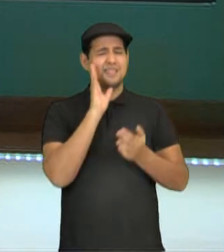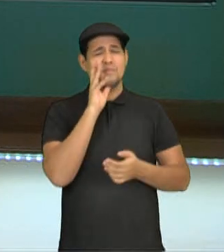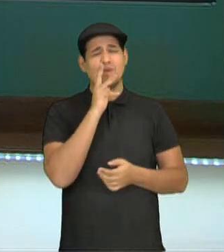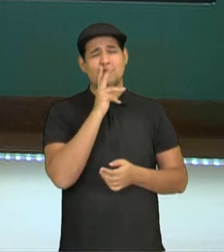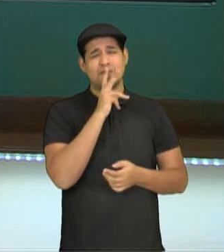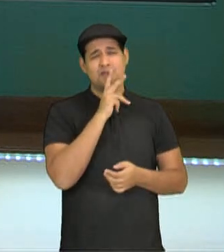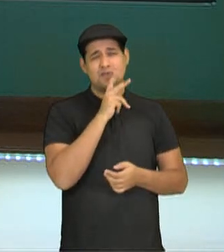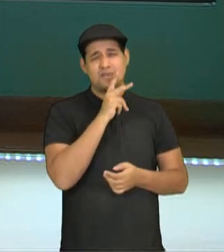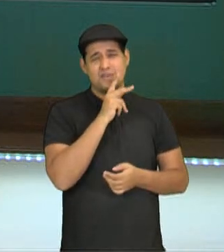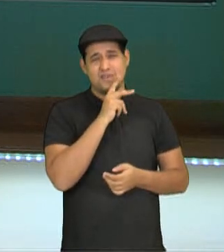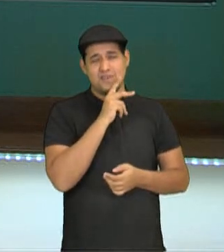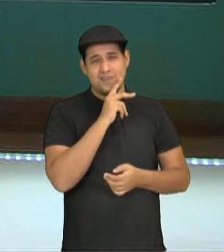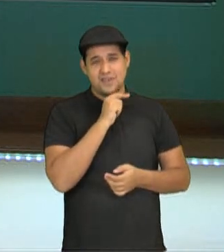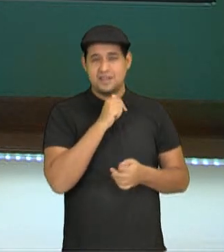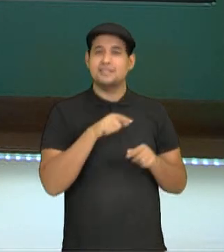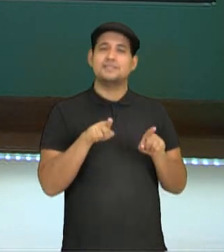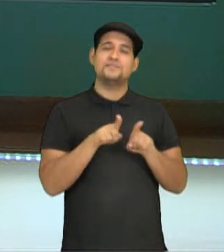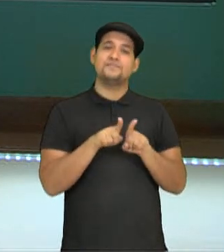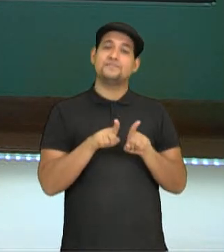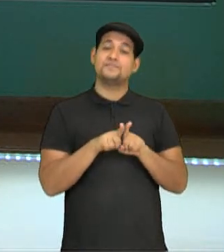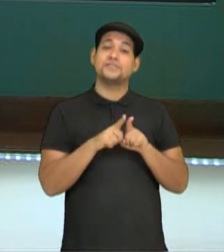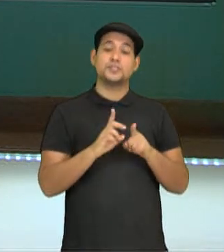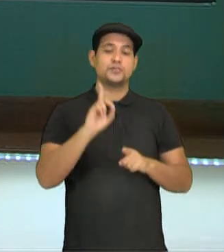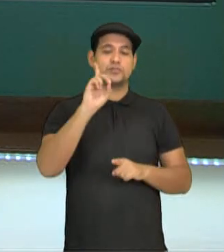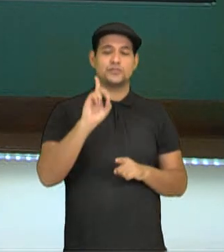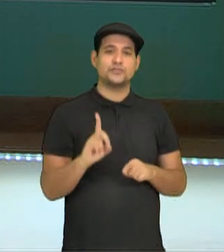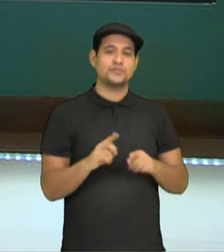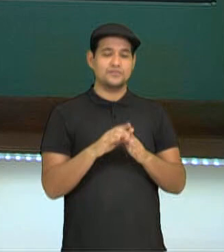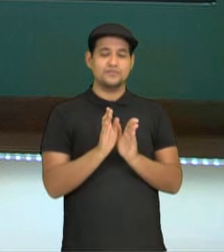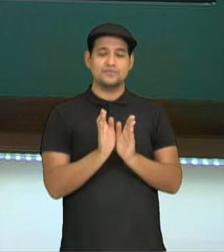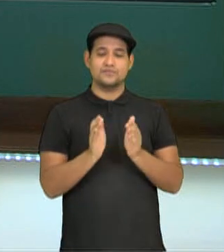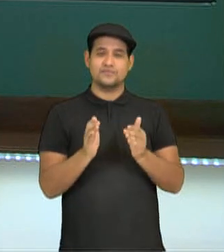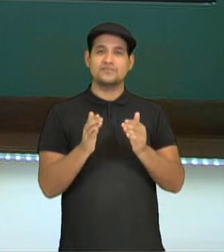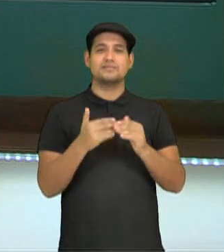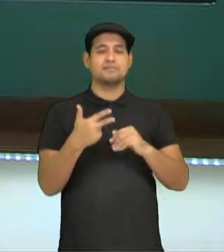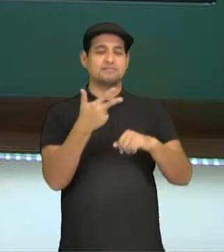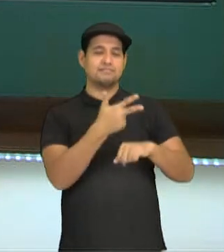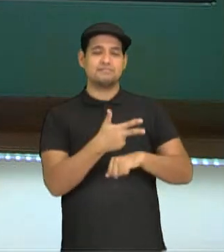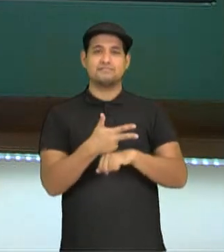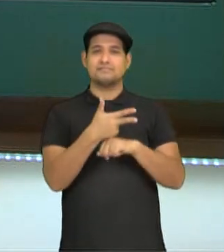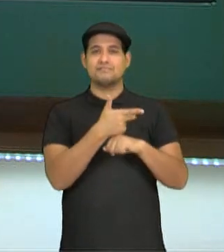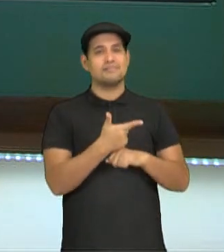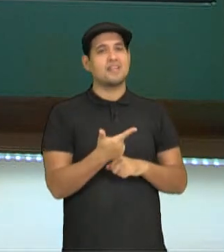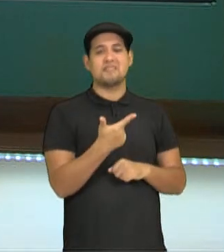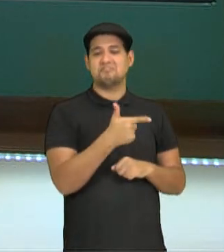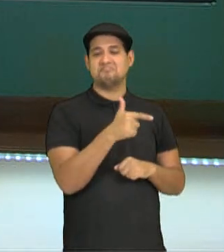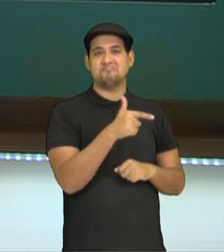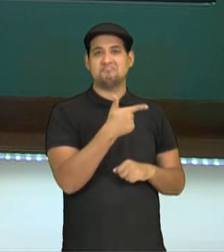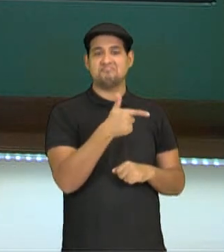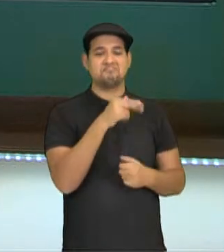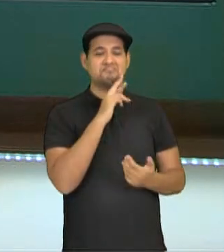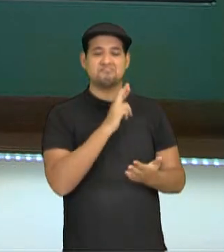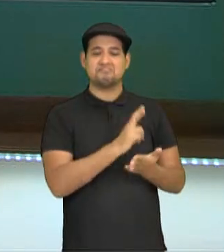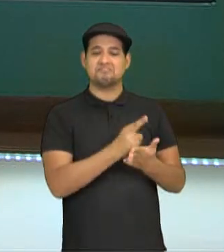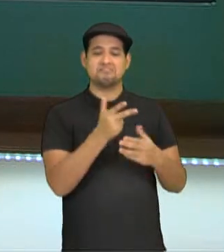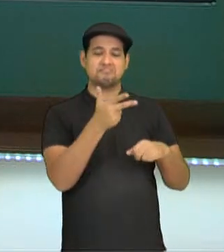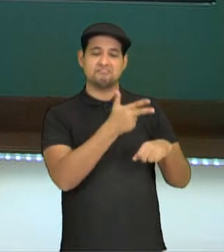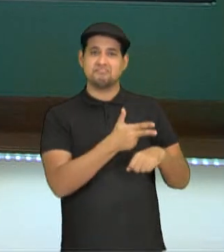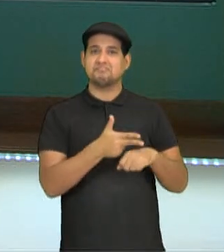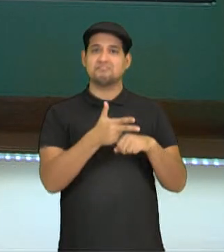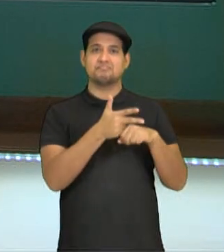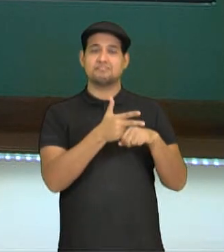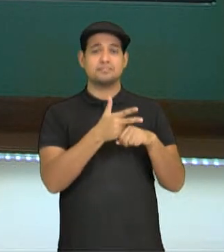demorado e, deste modo, o diretor e a equipe do filme não tinham resultado da cena filmada